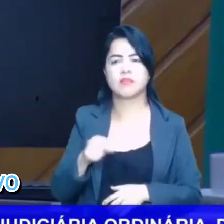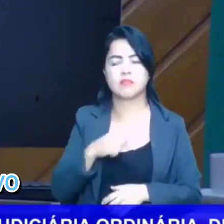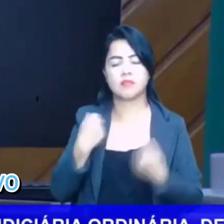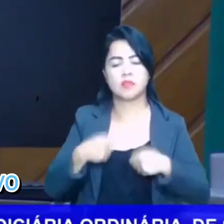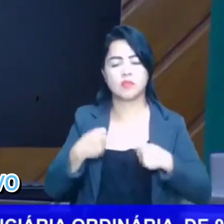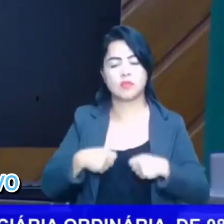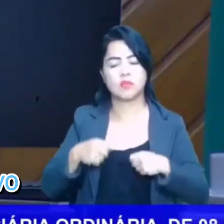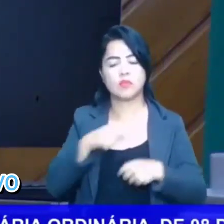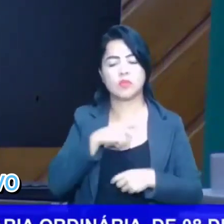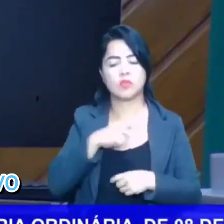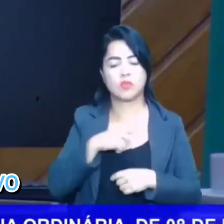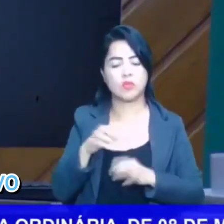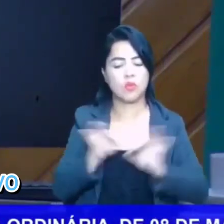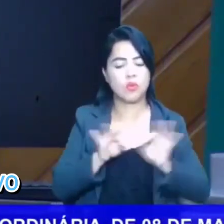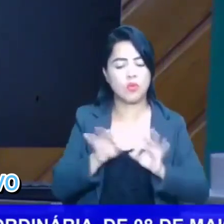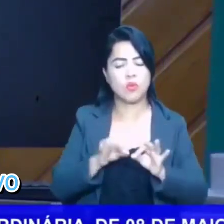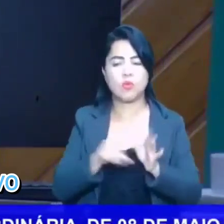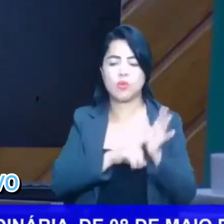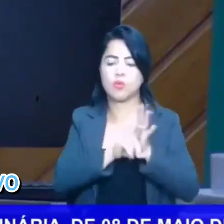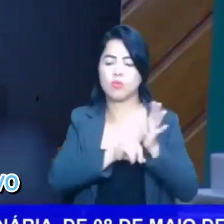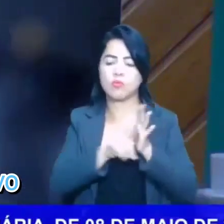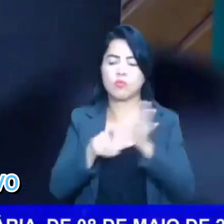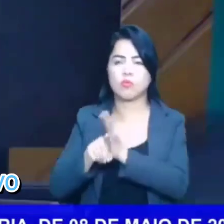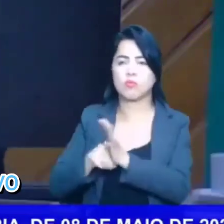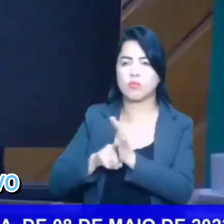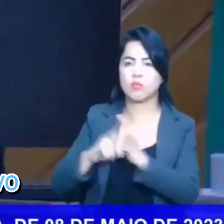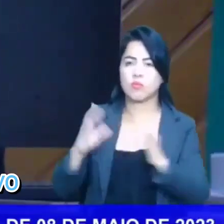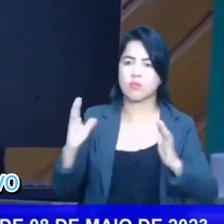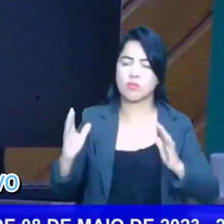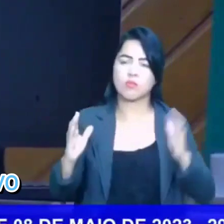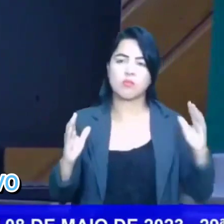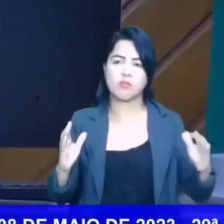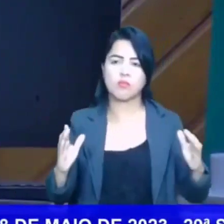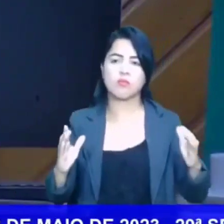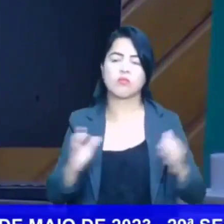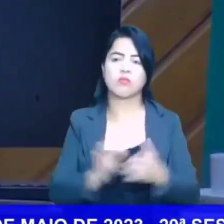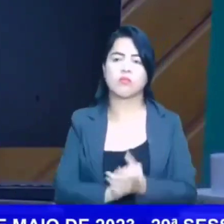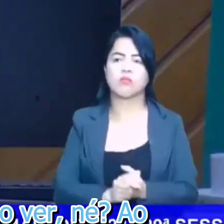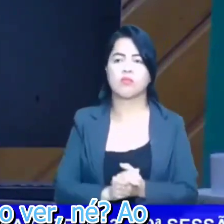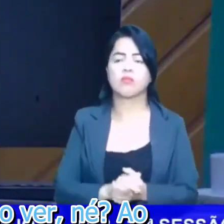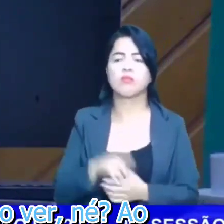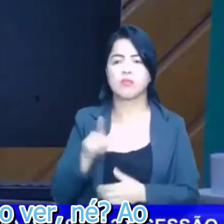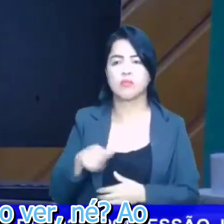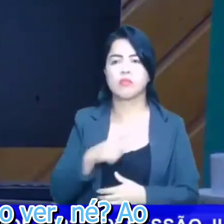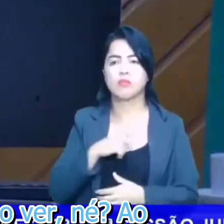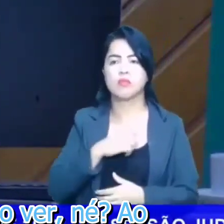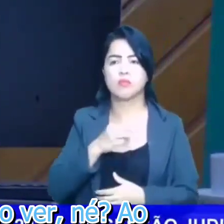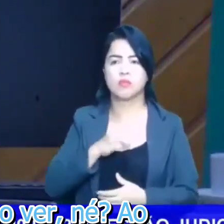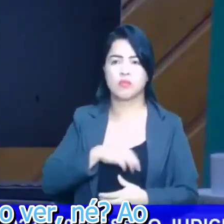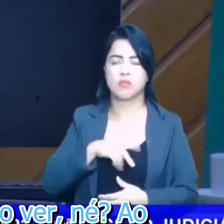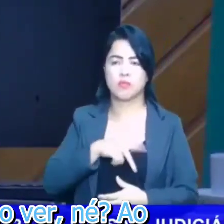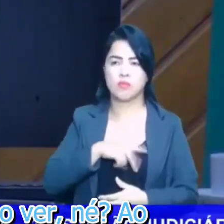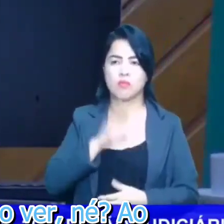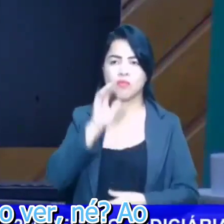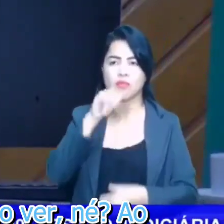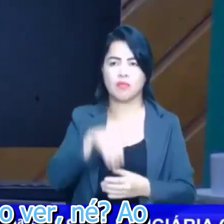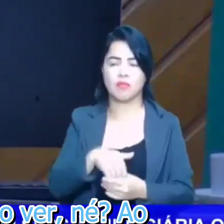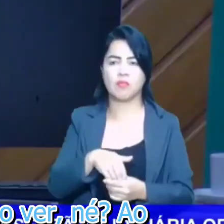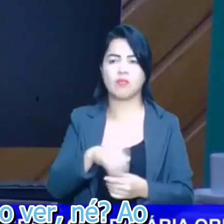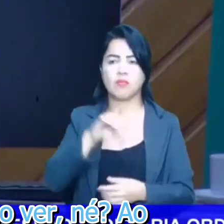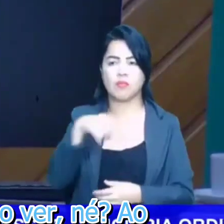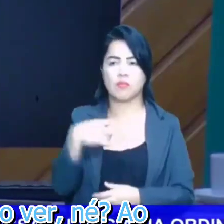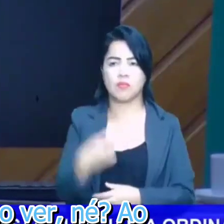dever argumentativo, um ônus argumentativo de se enfrentá-lo. E é o que há aqui. O Ministério Público Eleitoral,